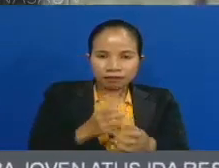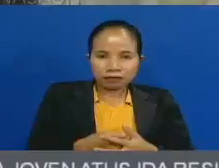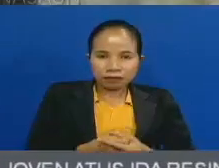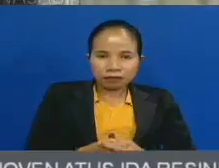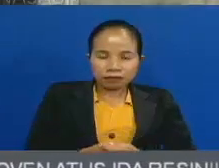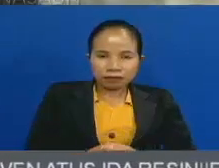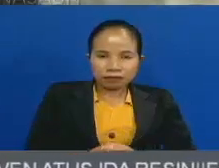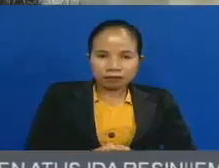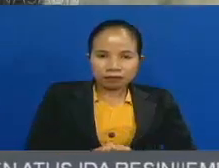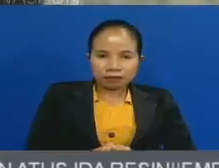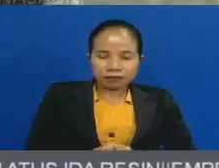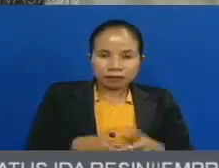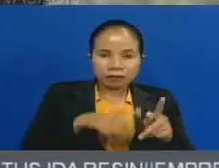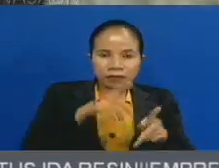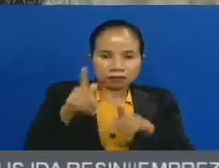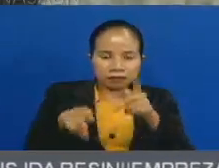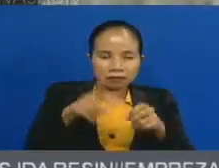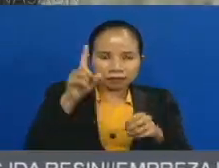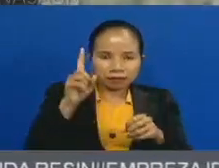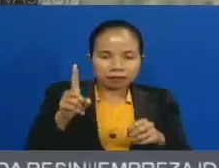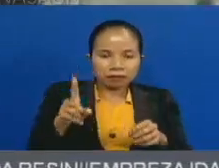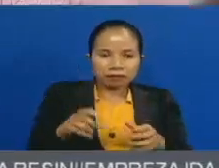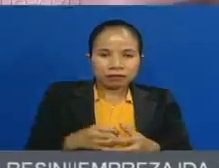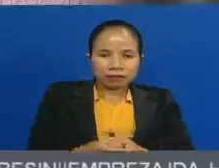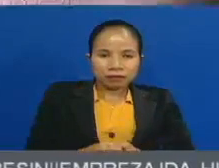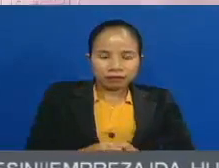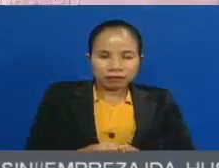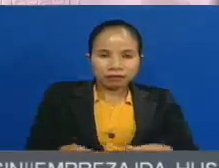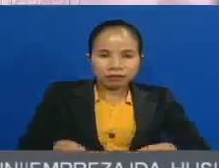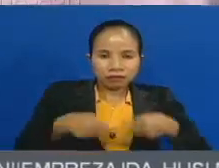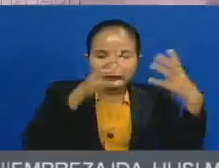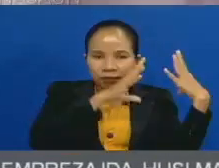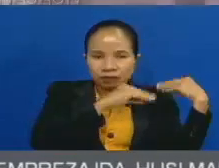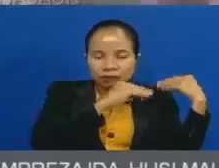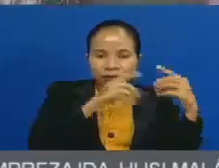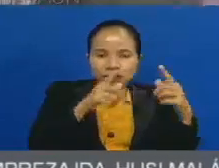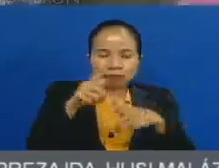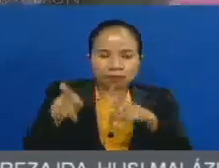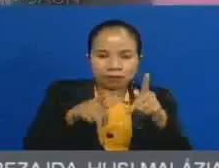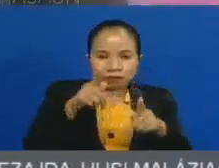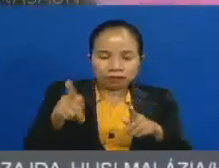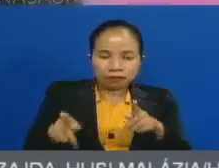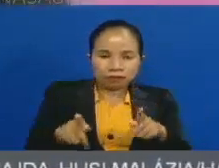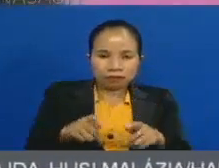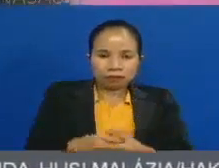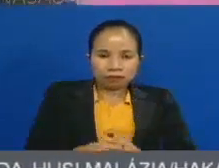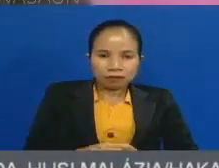o Emaida, maka fo esperanza ba pobo maka